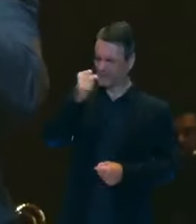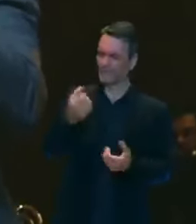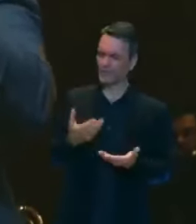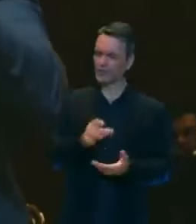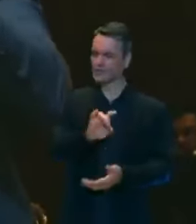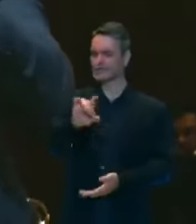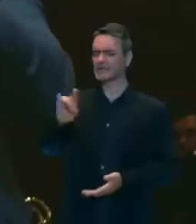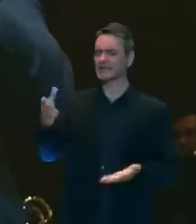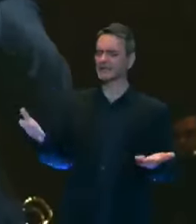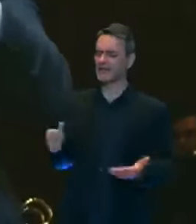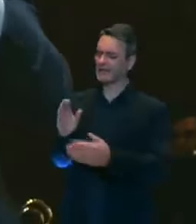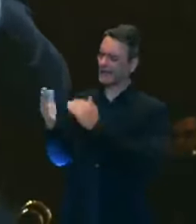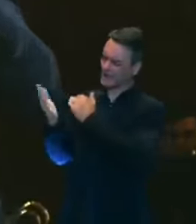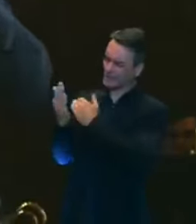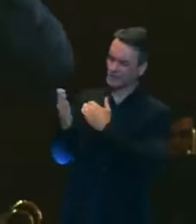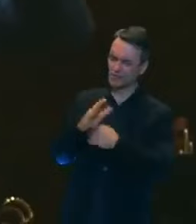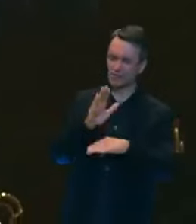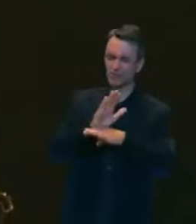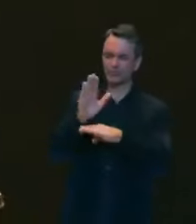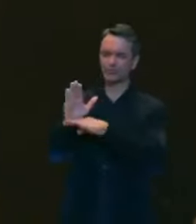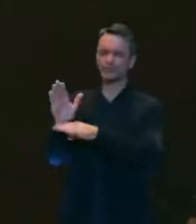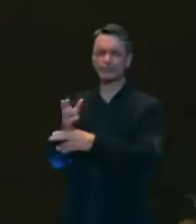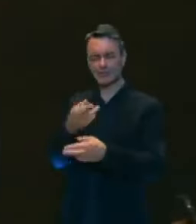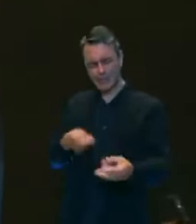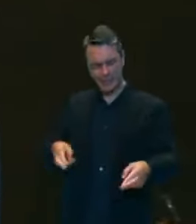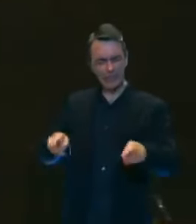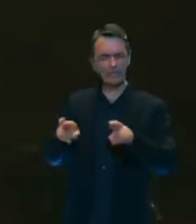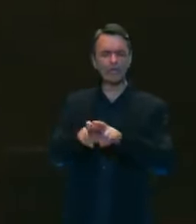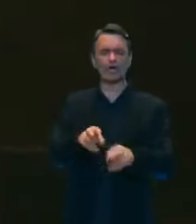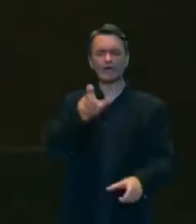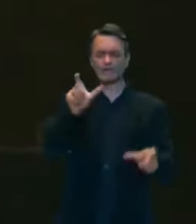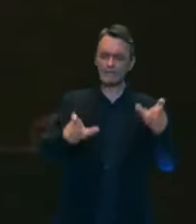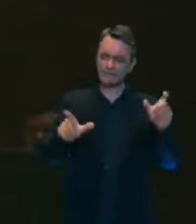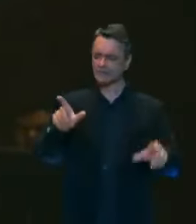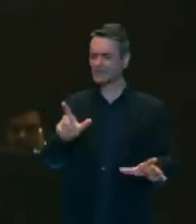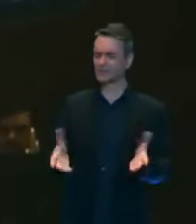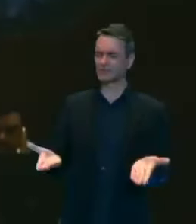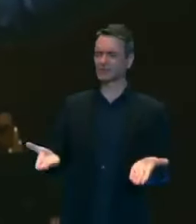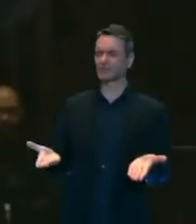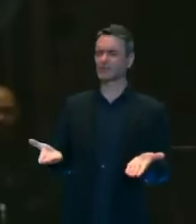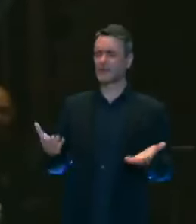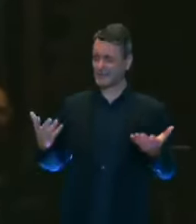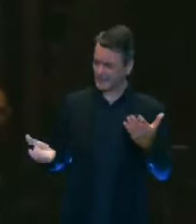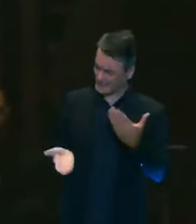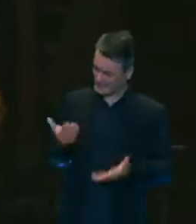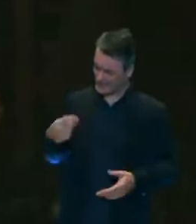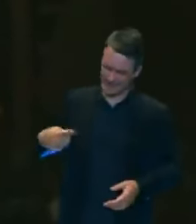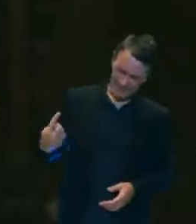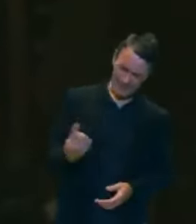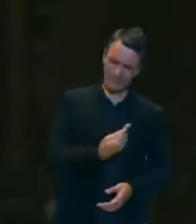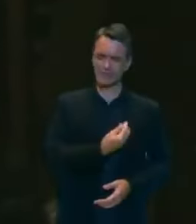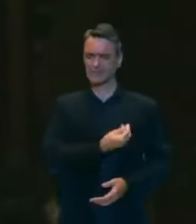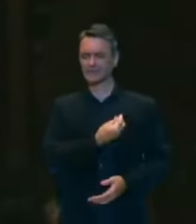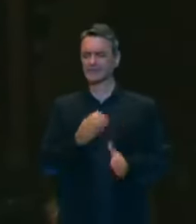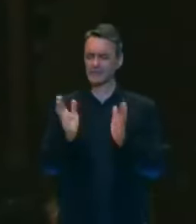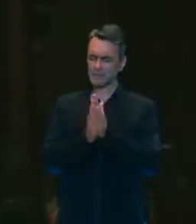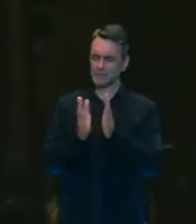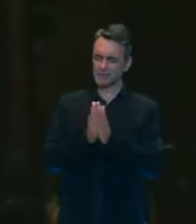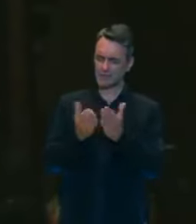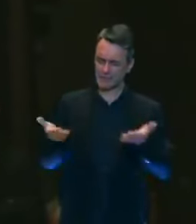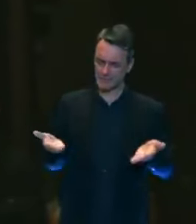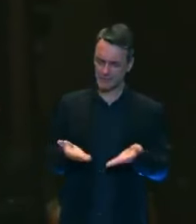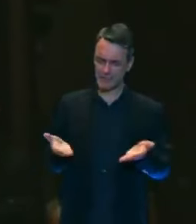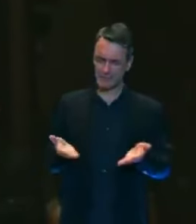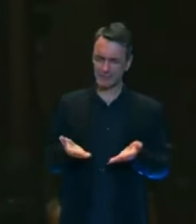ampara, vem e renova os cansados, vem e trata nossa alma. Essa é a nossa oração,